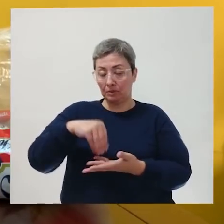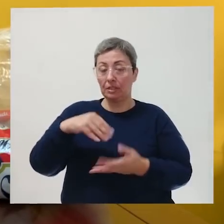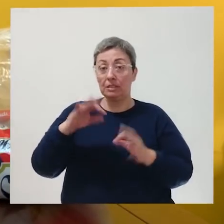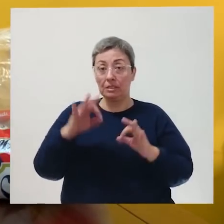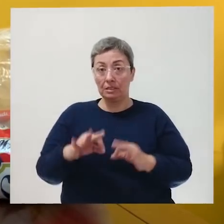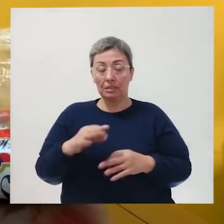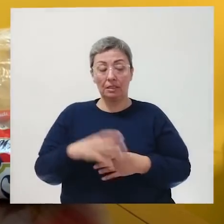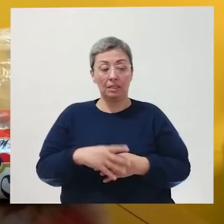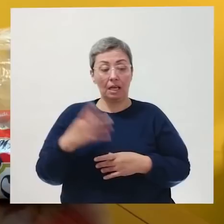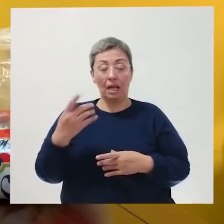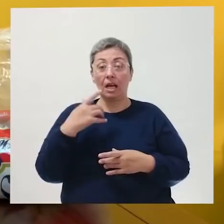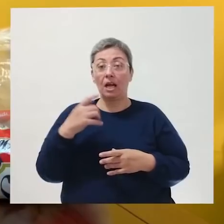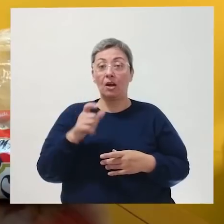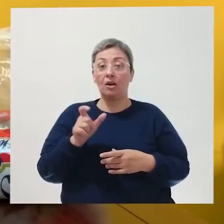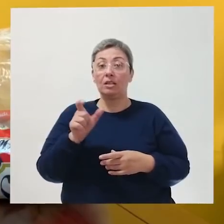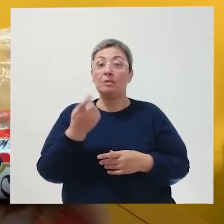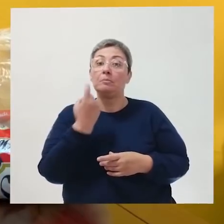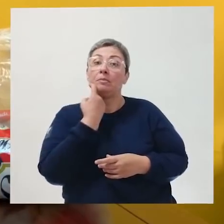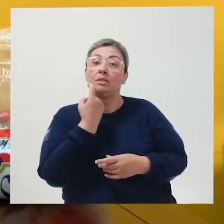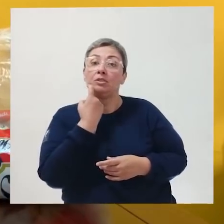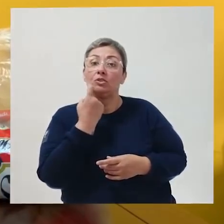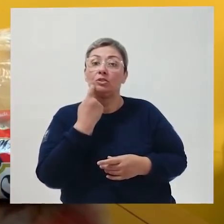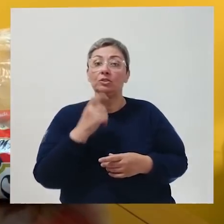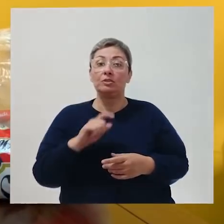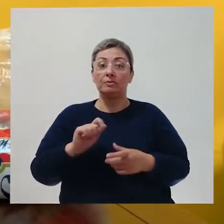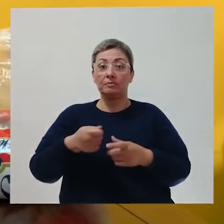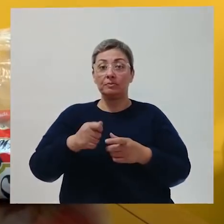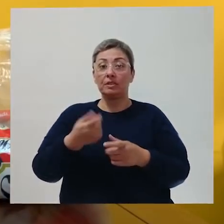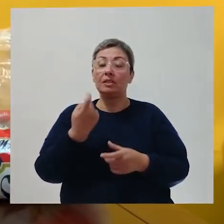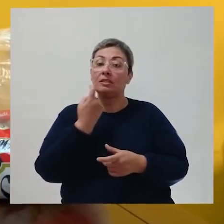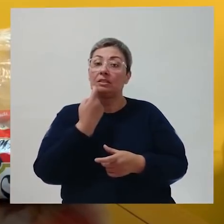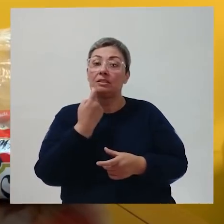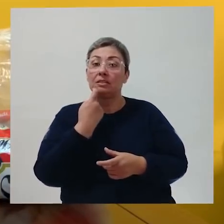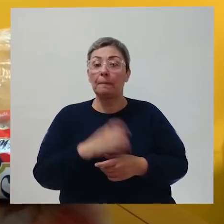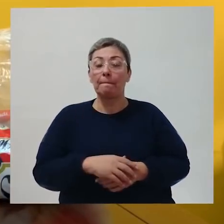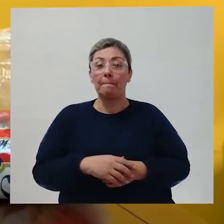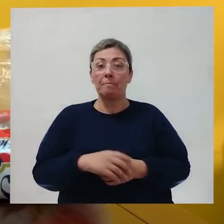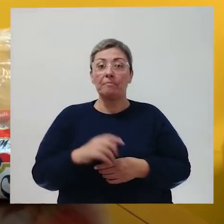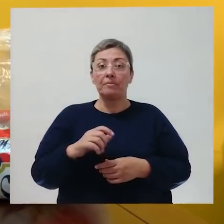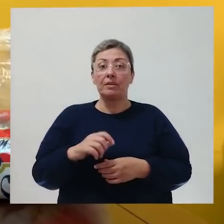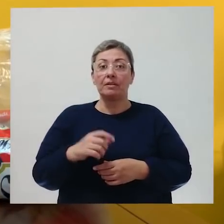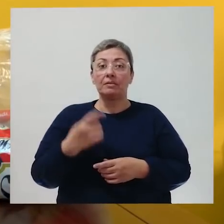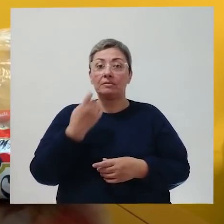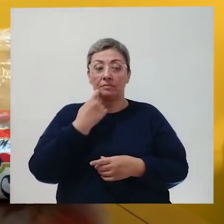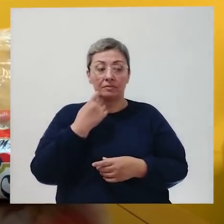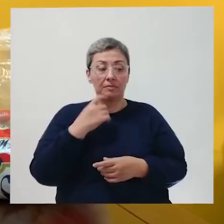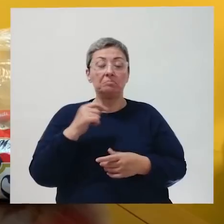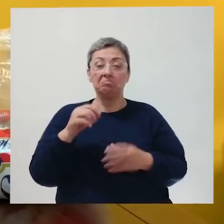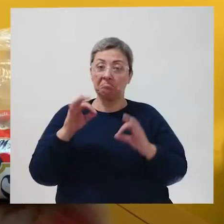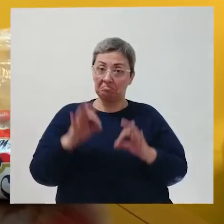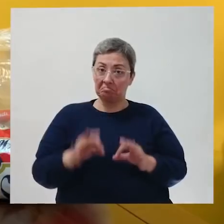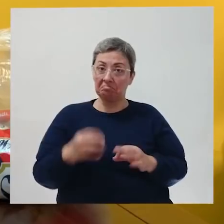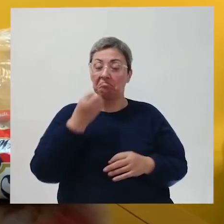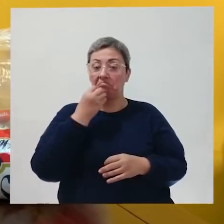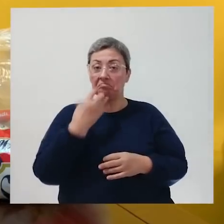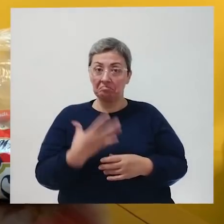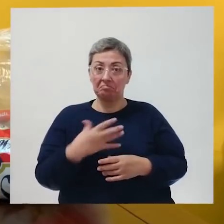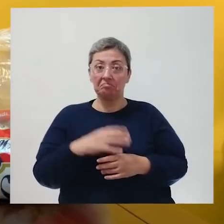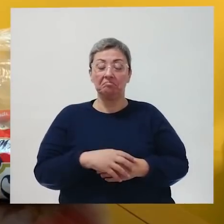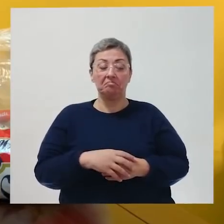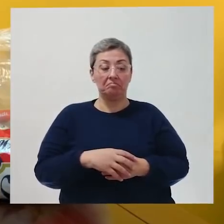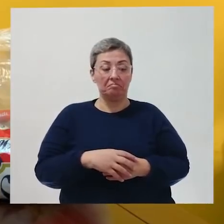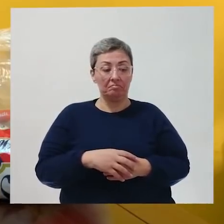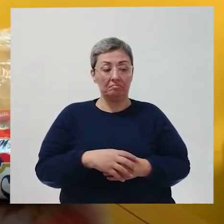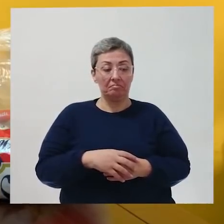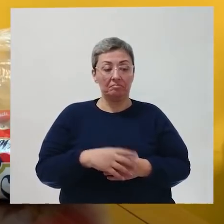bonitinho. Ó, pega a sardinha aqui. Fala, sardinha. Sardinha. Isso, muito